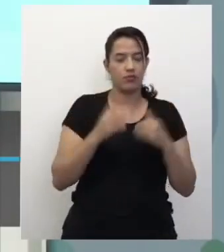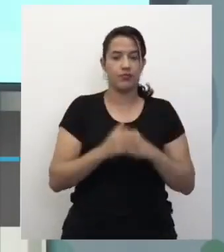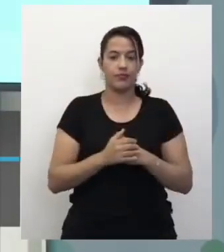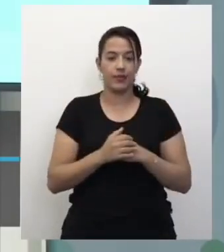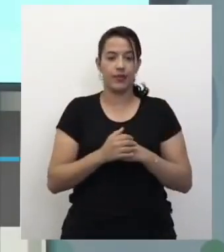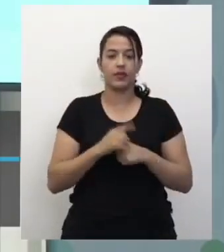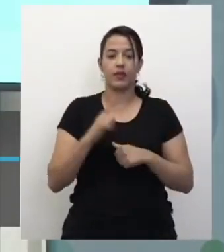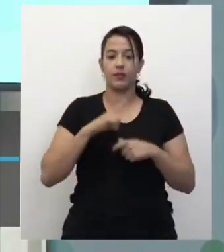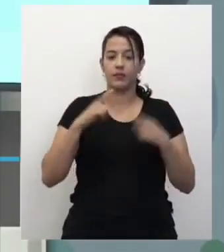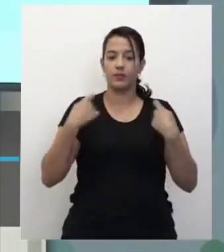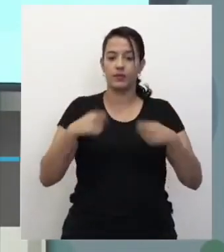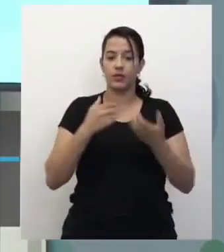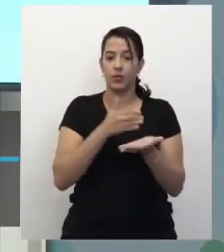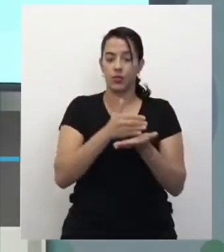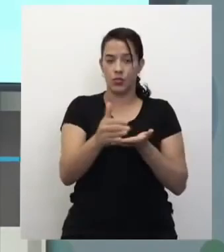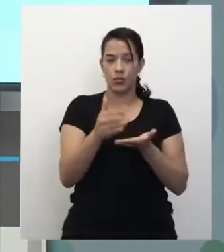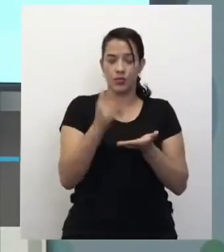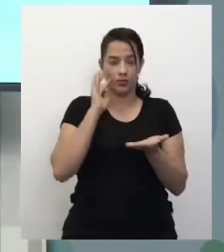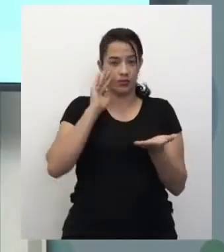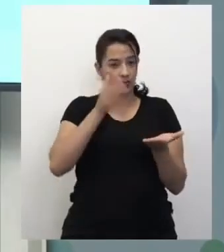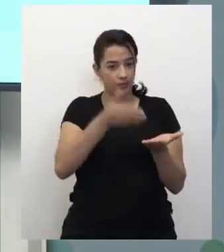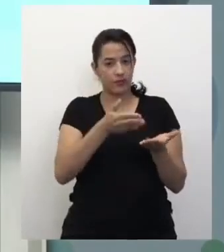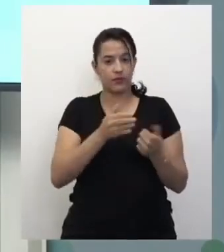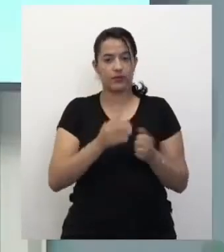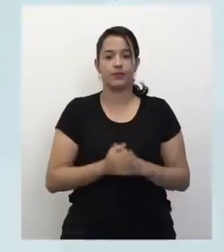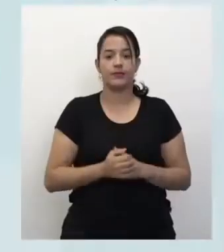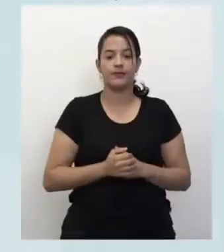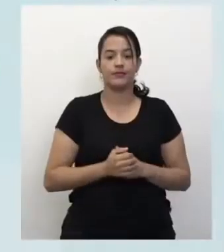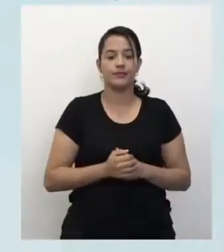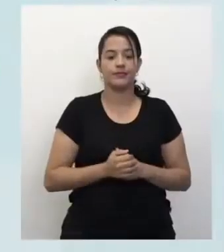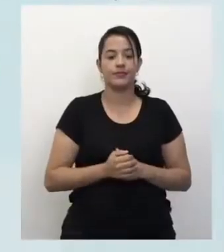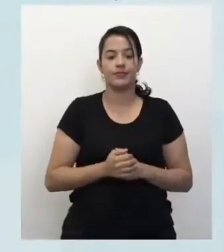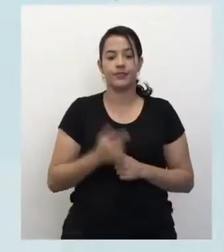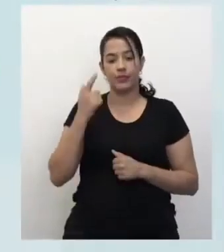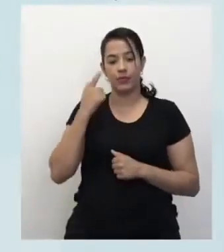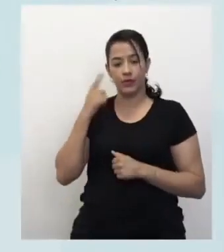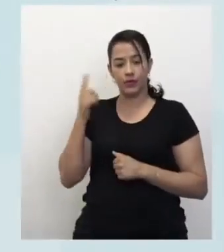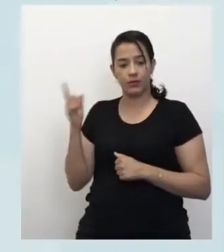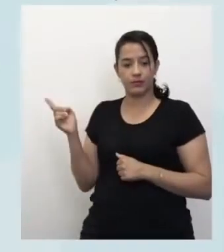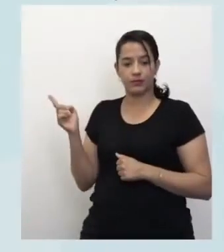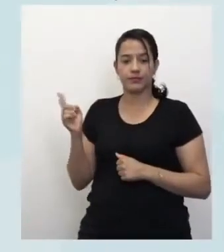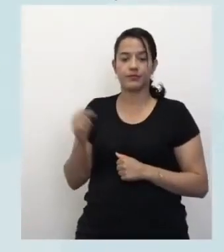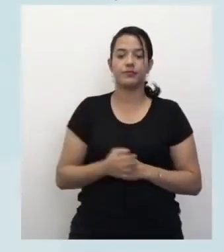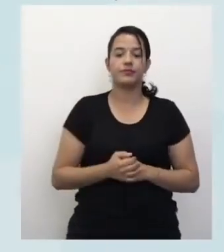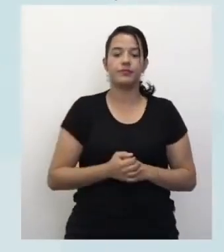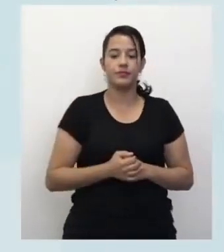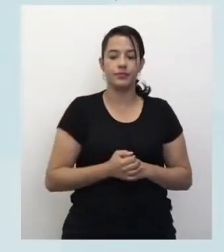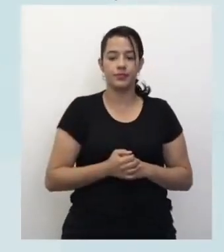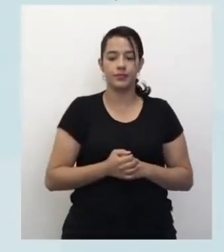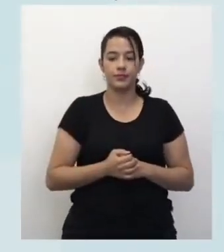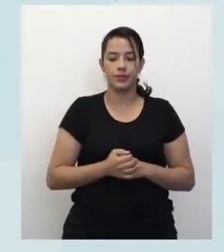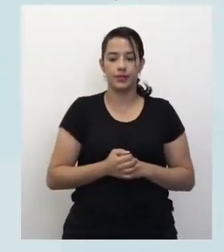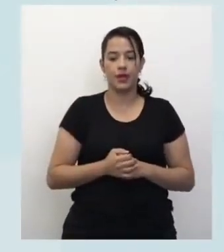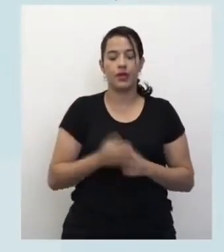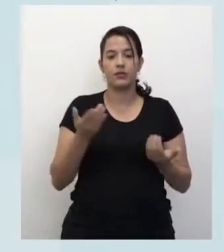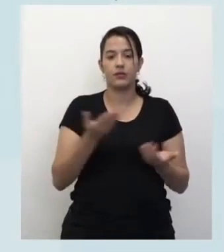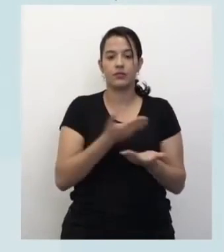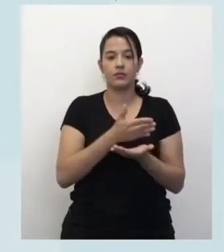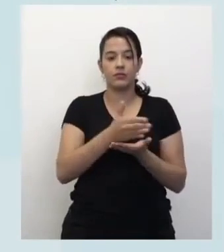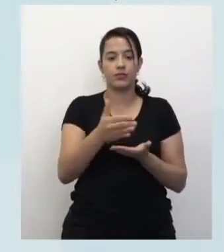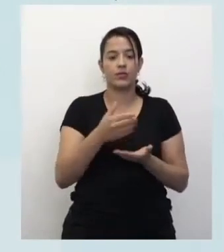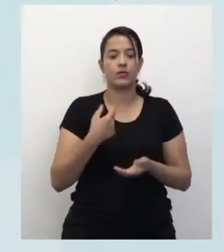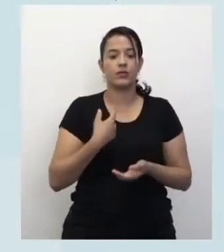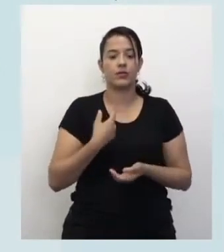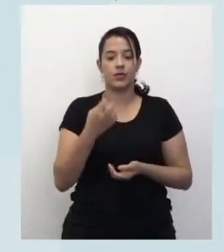ter um referencial, tá? E é isso que a gente vai falar aqui, ó. Vamos subir a resposta? O que que a gente pode fazer, Tony? Nós podemos partir do momento